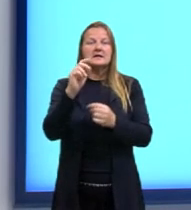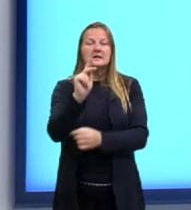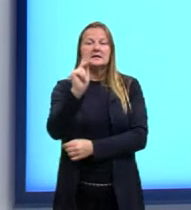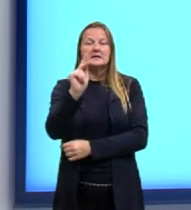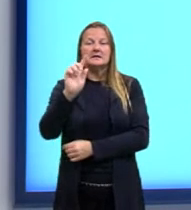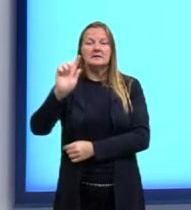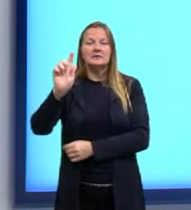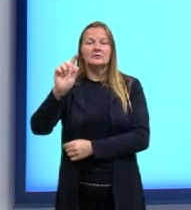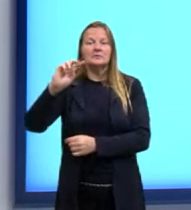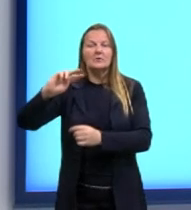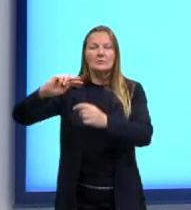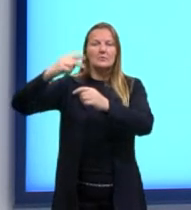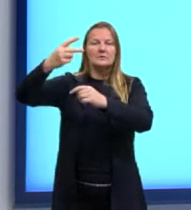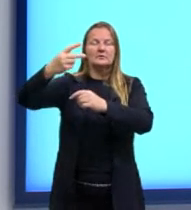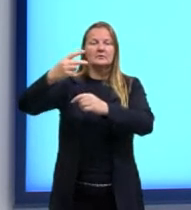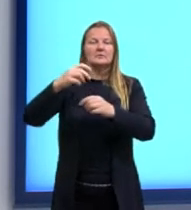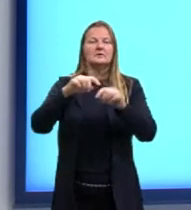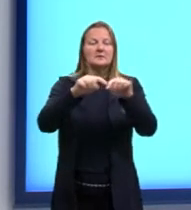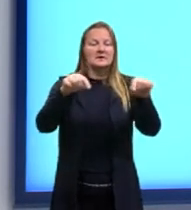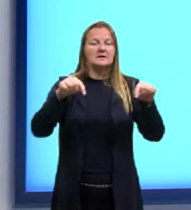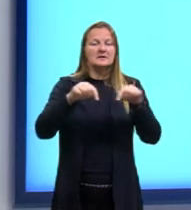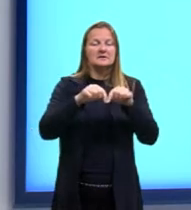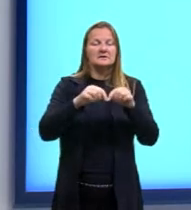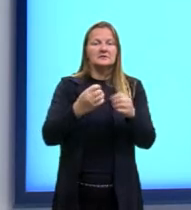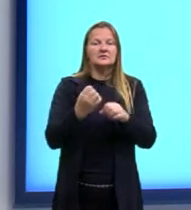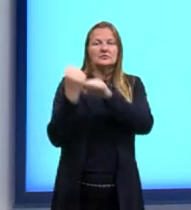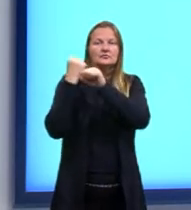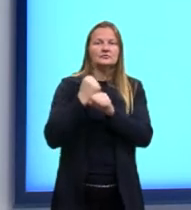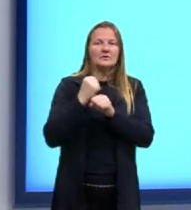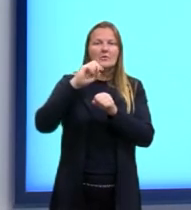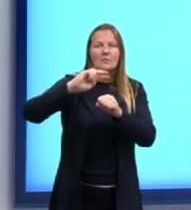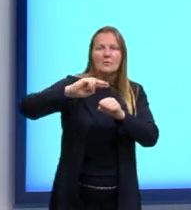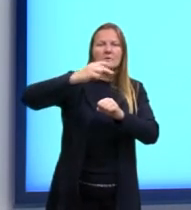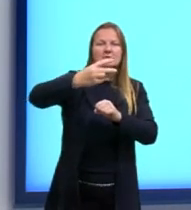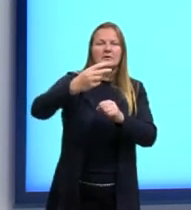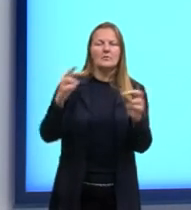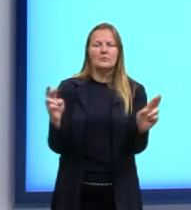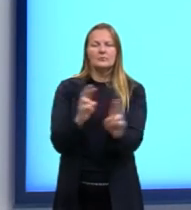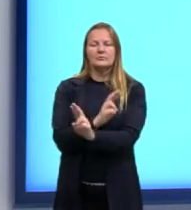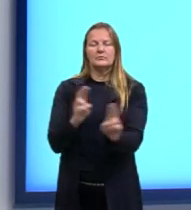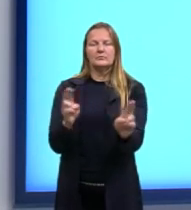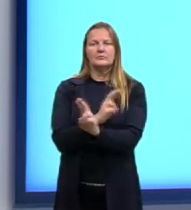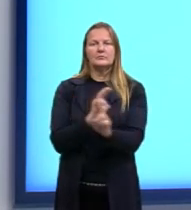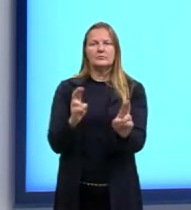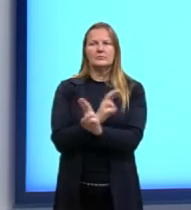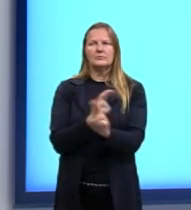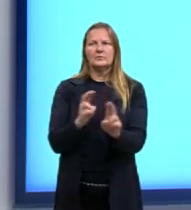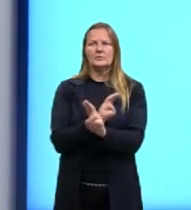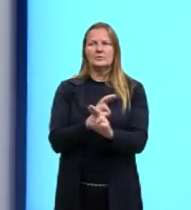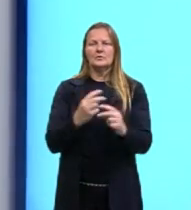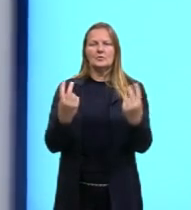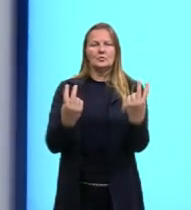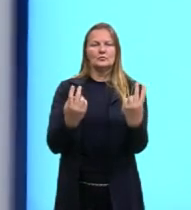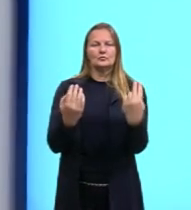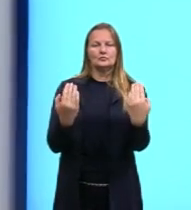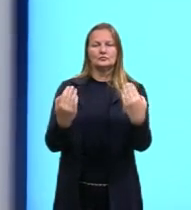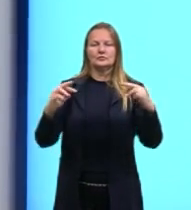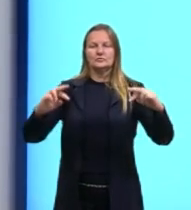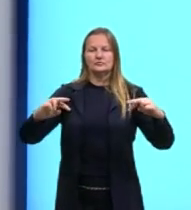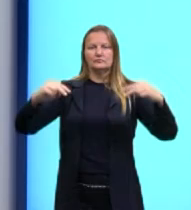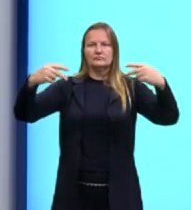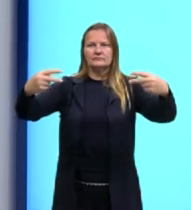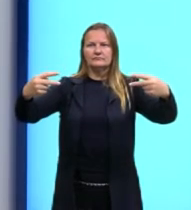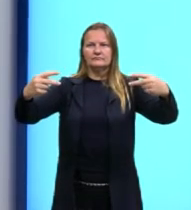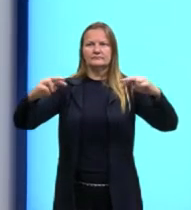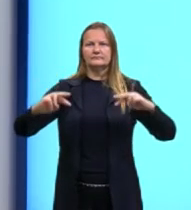tem o saca ao quadrado o que que eu posso fazer nessa relação eu posso levar os dois lados ao quadrado